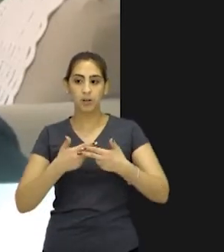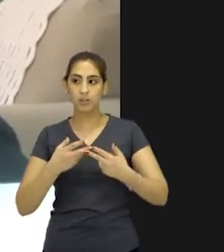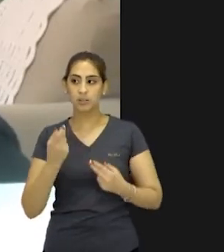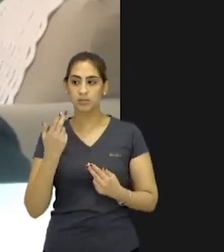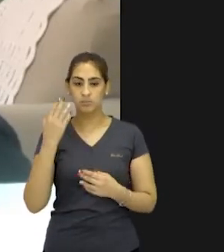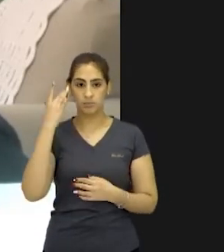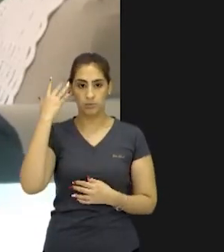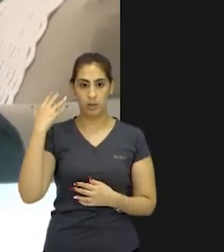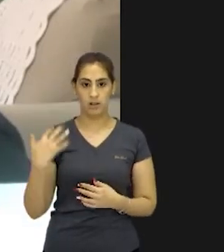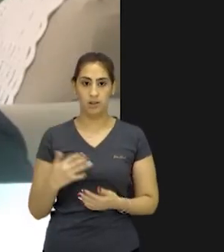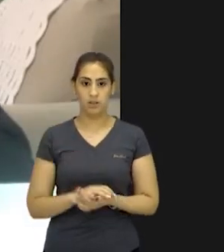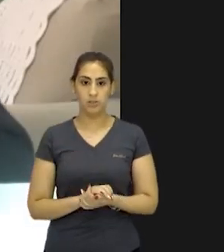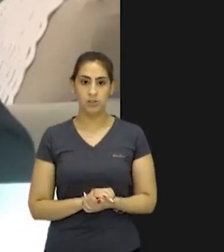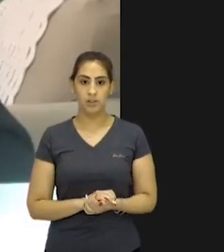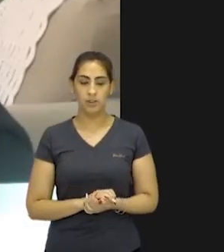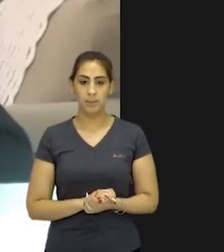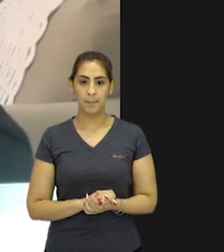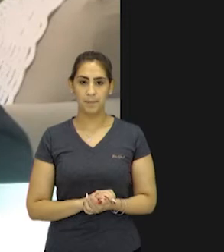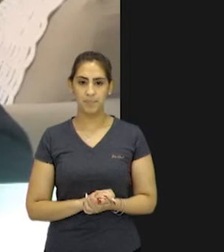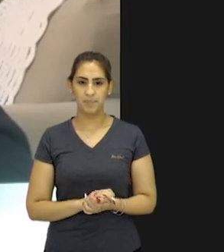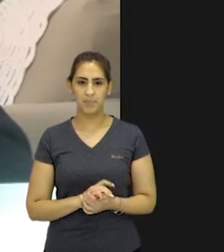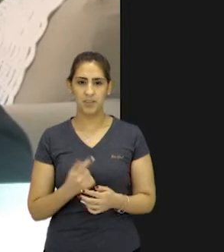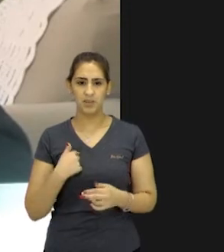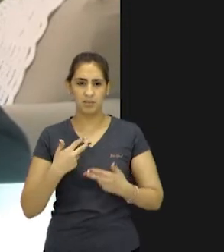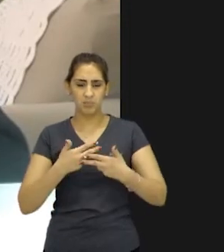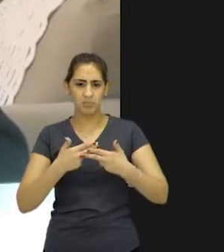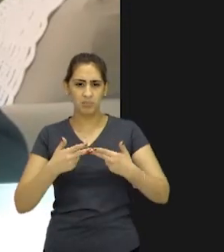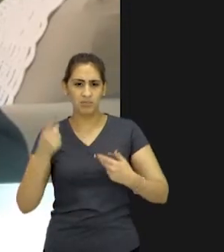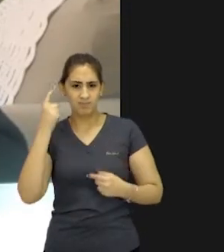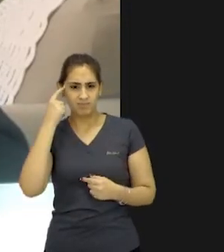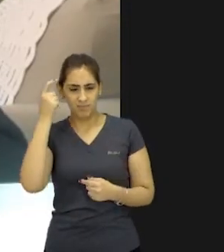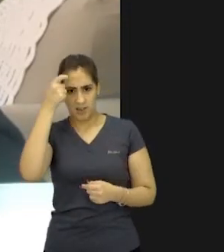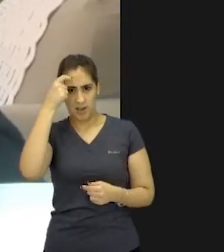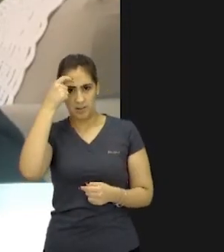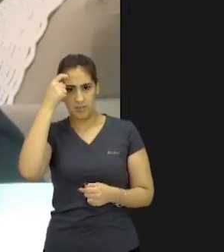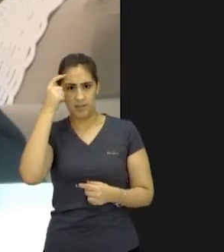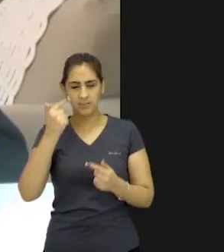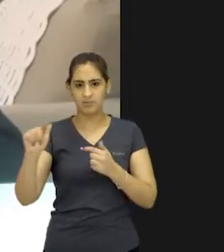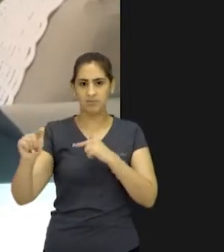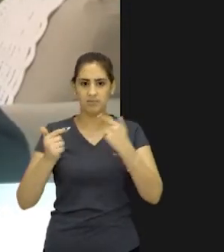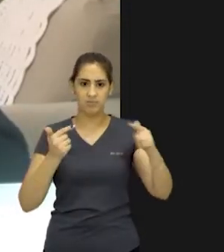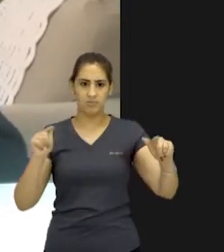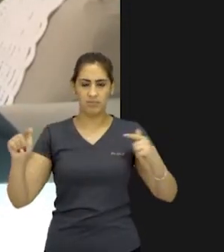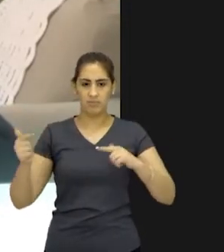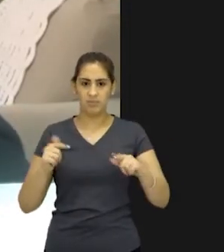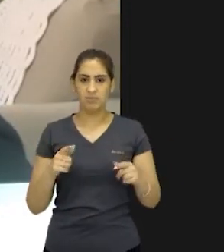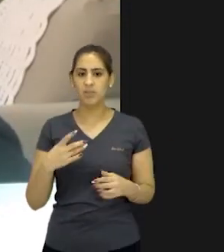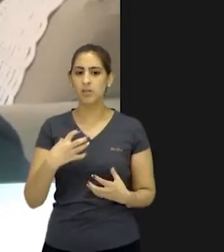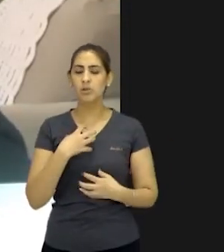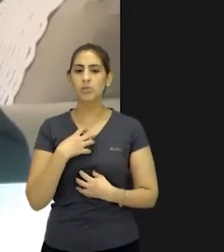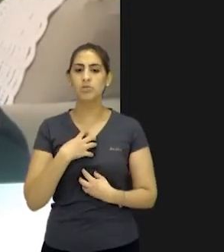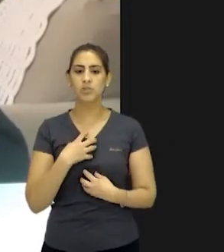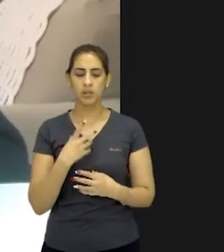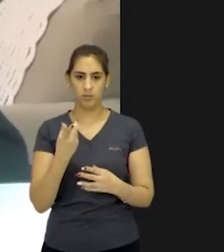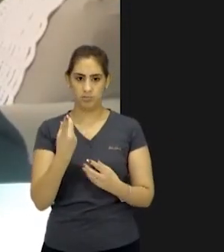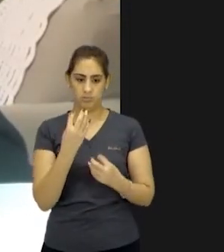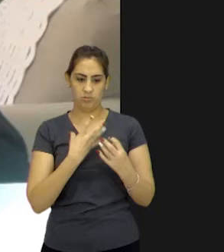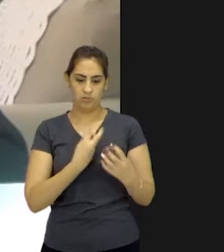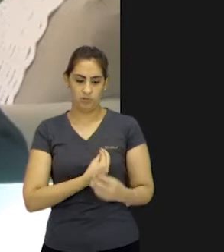que um vento bateu e levou a cabeça dele para um lado, né? Não sei se é o esquerdo ou o direito aqui,